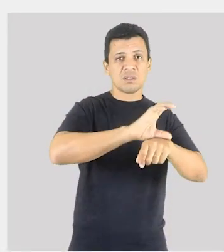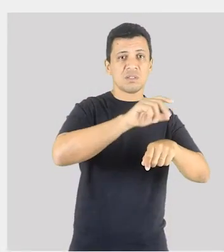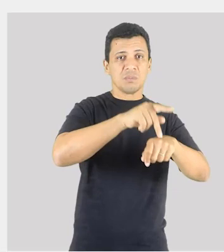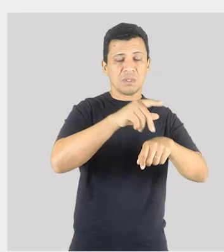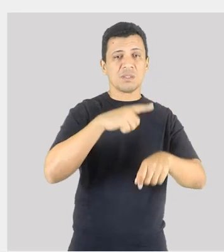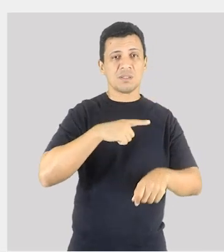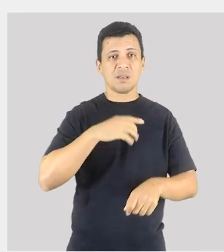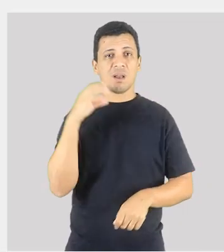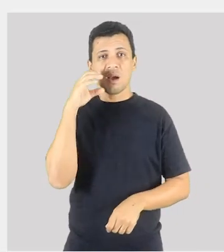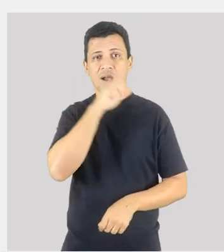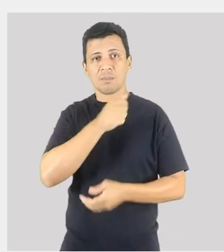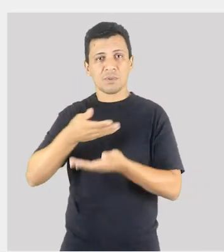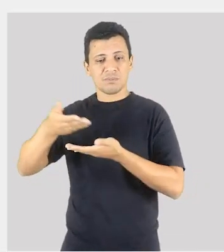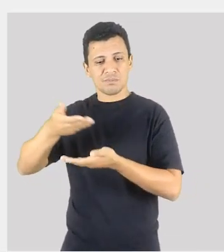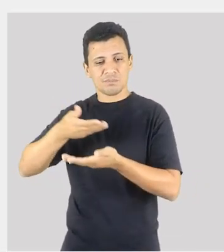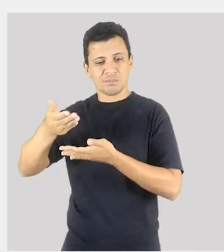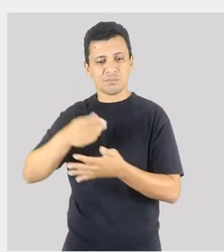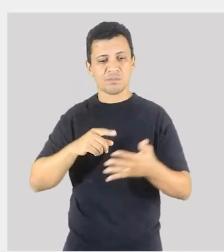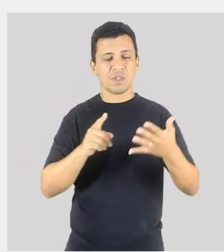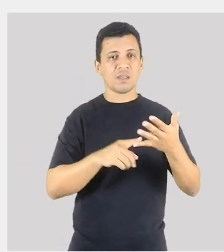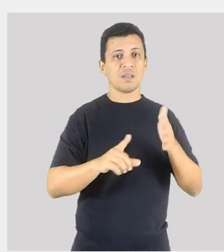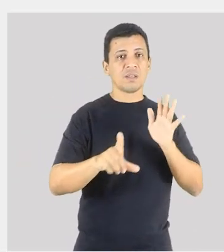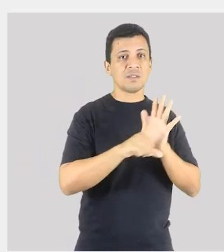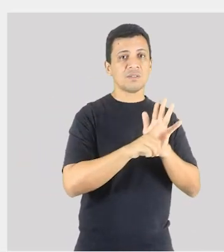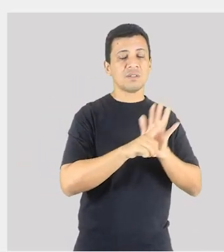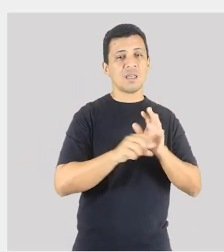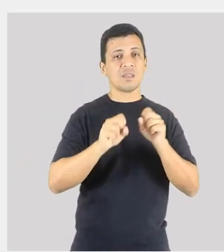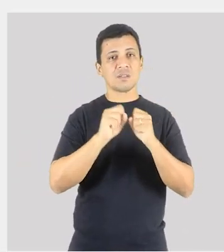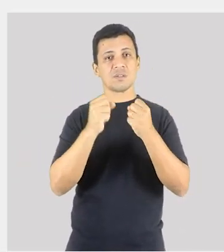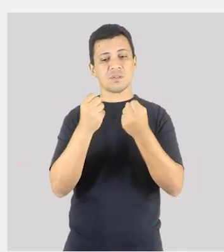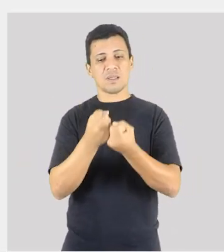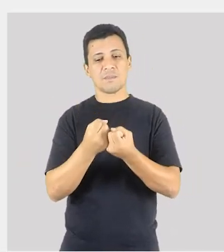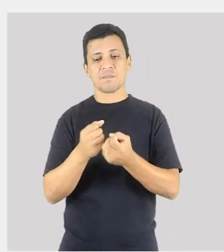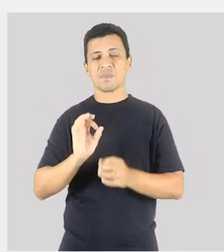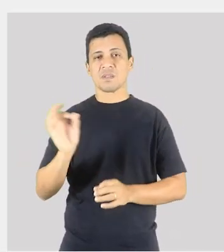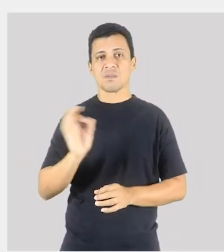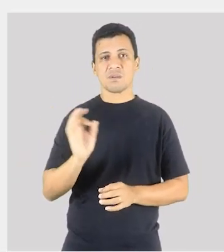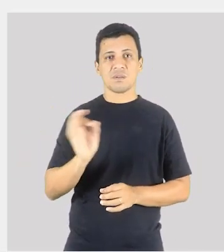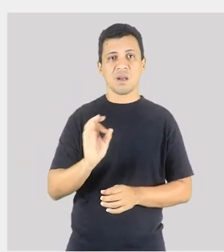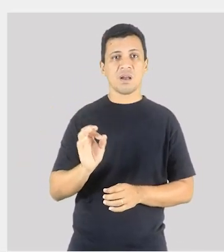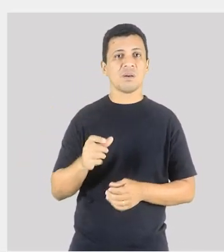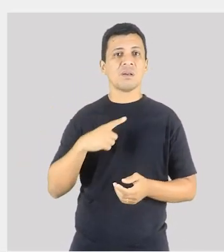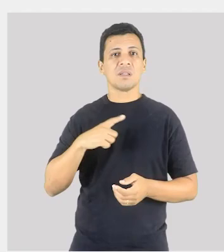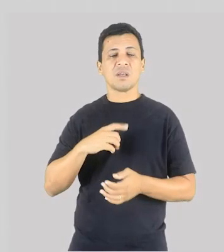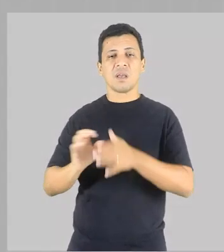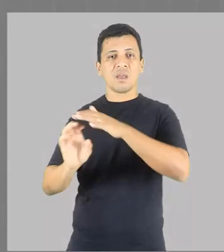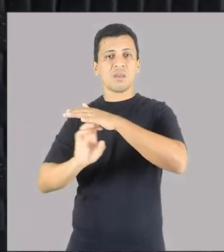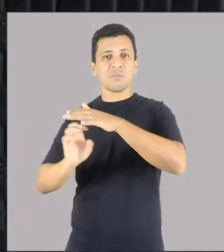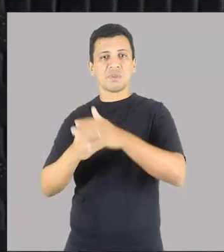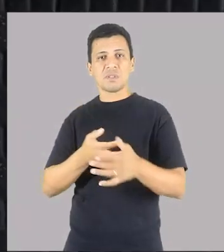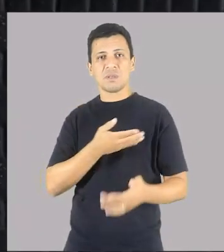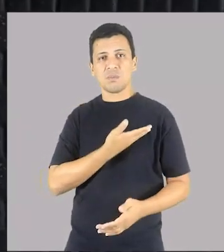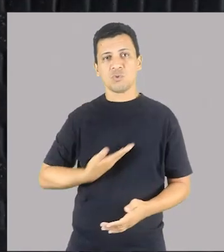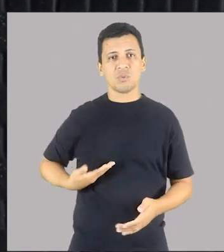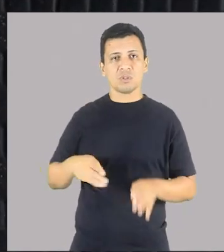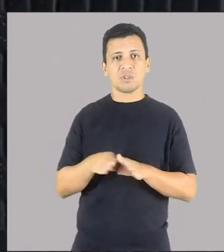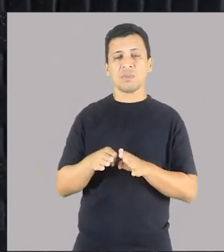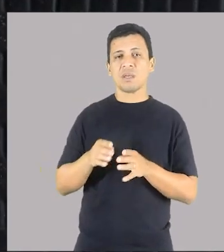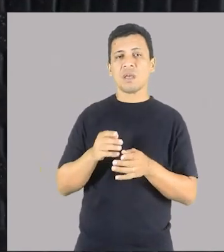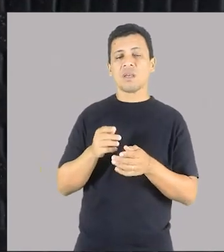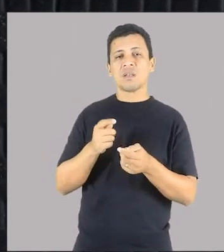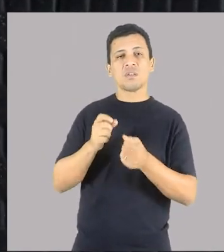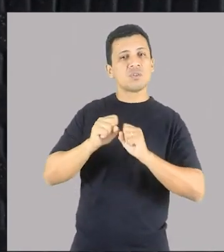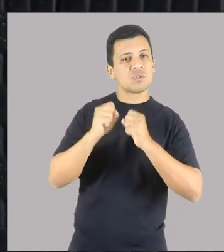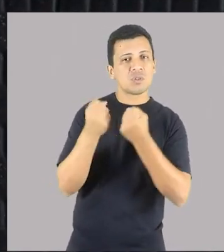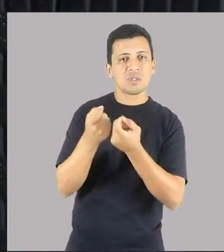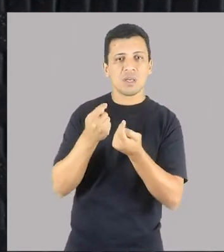aplicação imediata. A Lei de Sociedades Anônimas não se aplica às autarquias, fundações e empresas públicas e sociedade de economia mista. Também